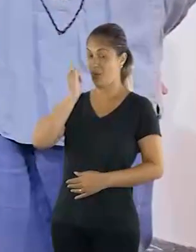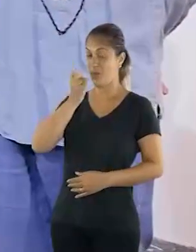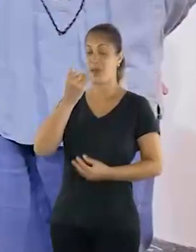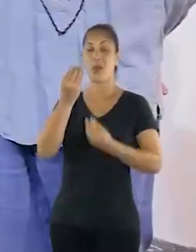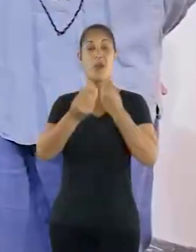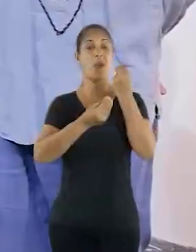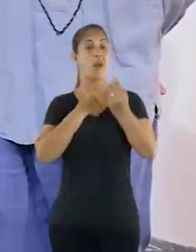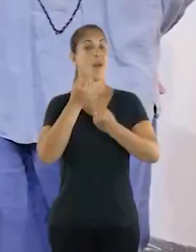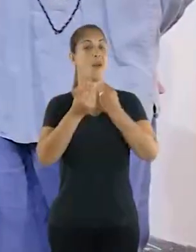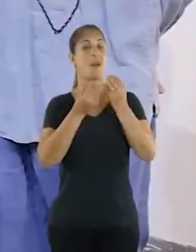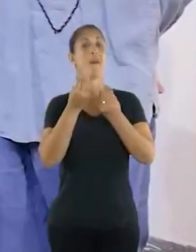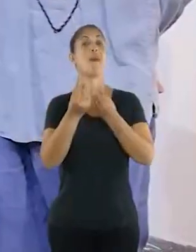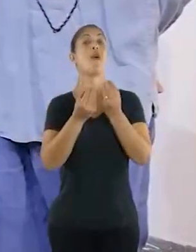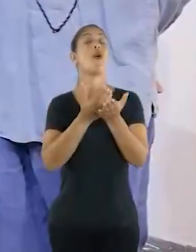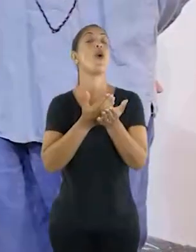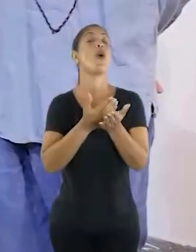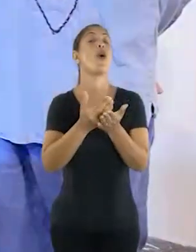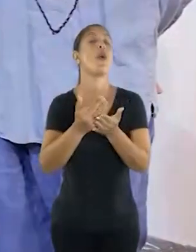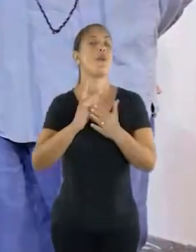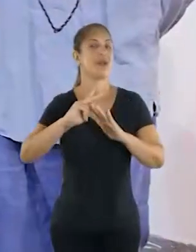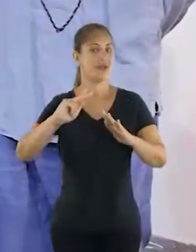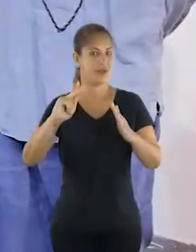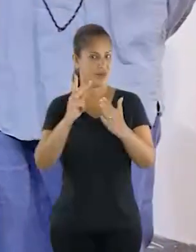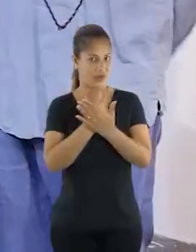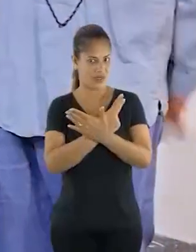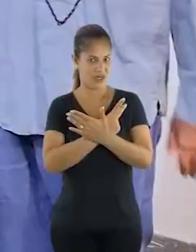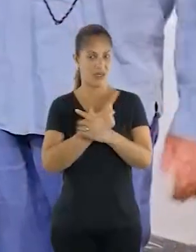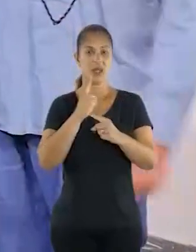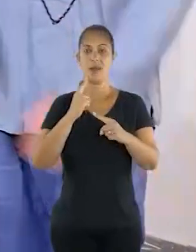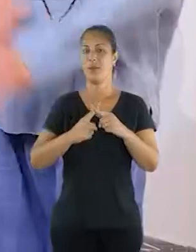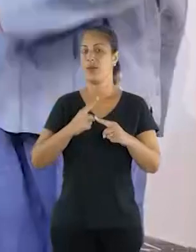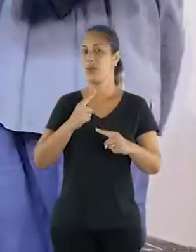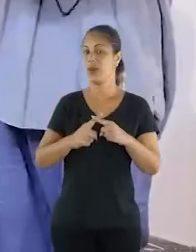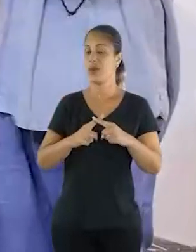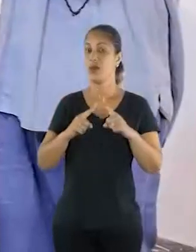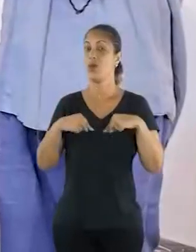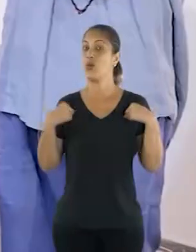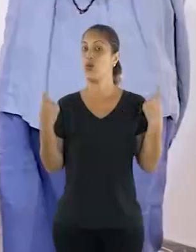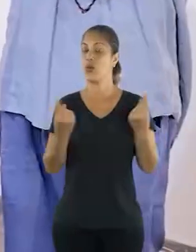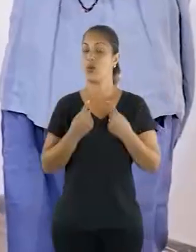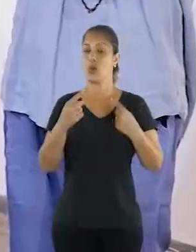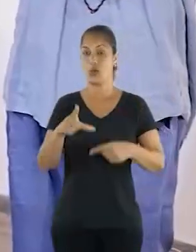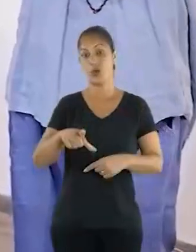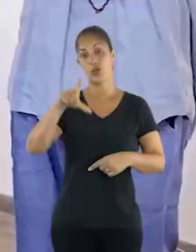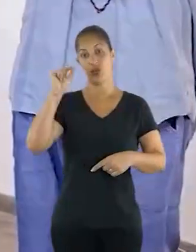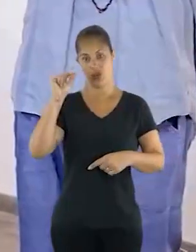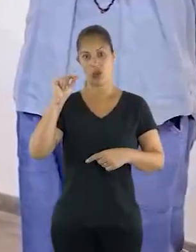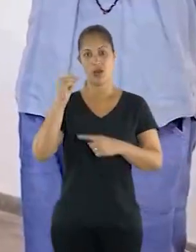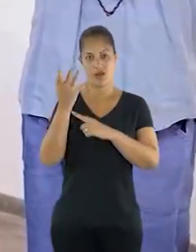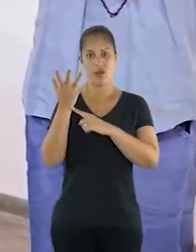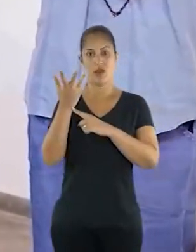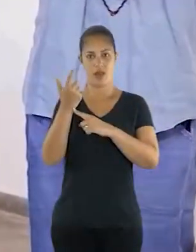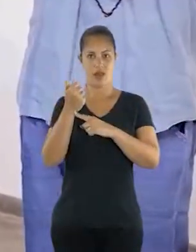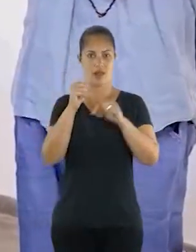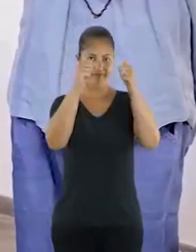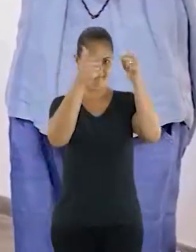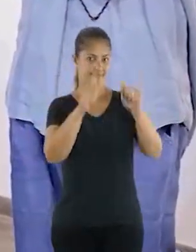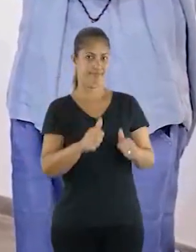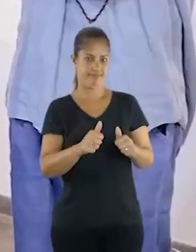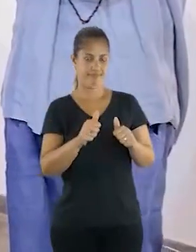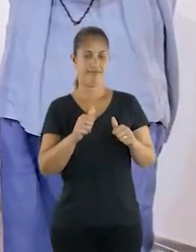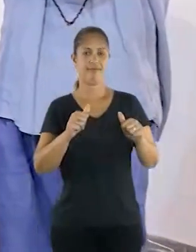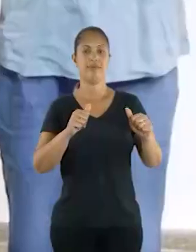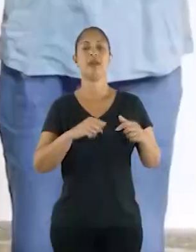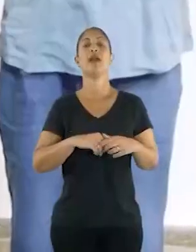a história começou e aconteceu e por que a gente escolheu essas obras, né? Na verdade,